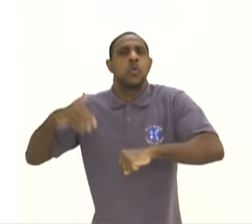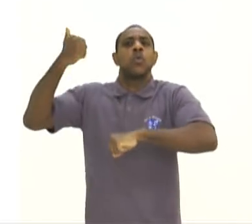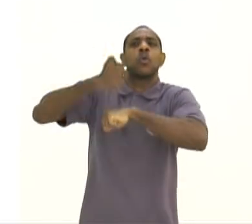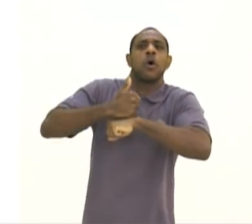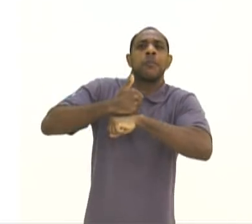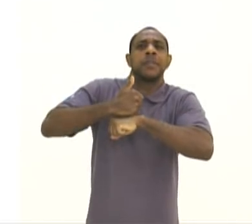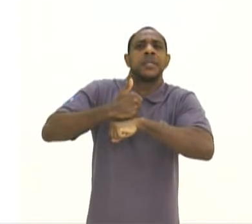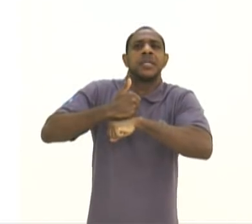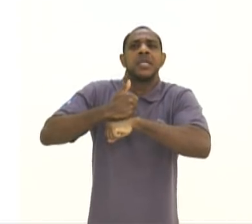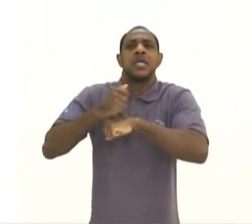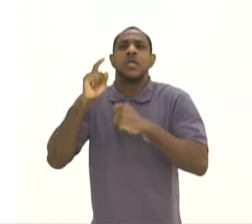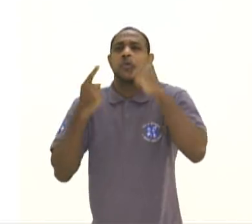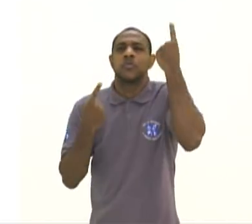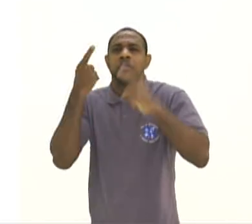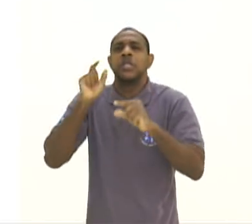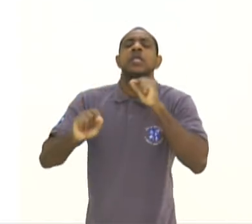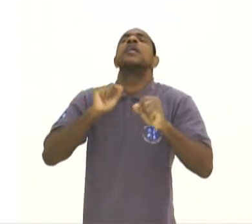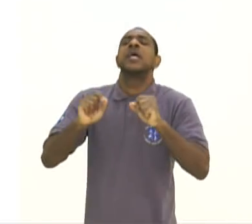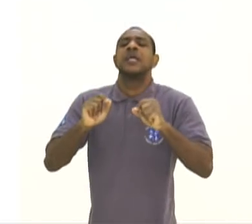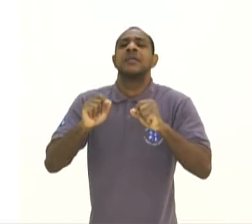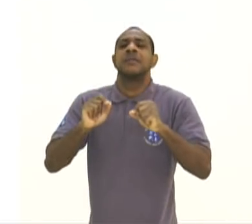Chile?